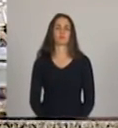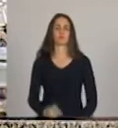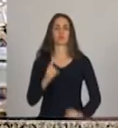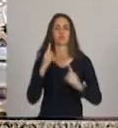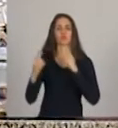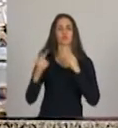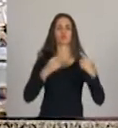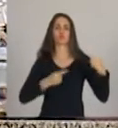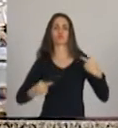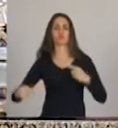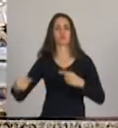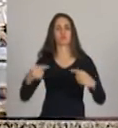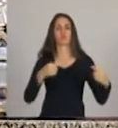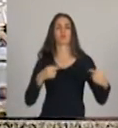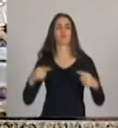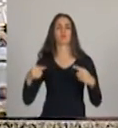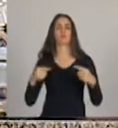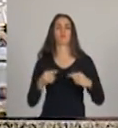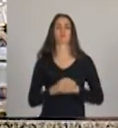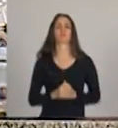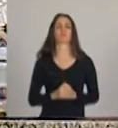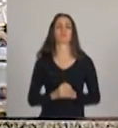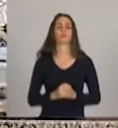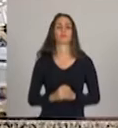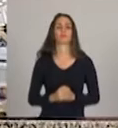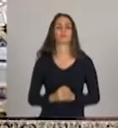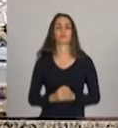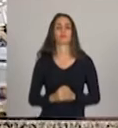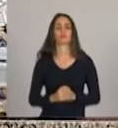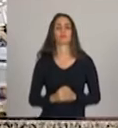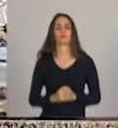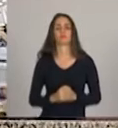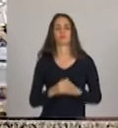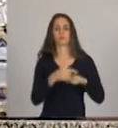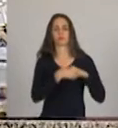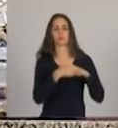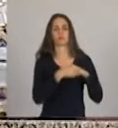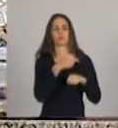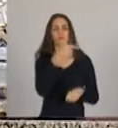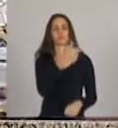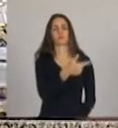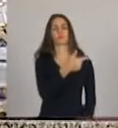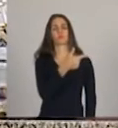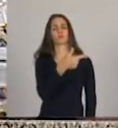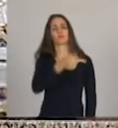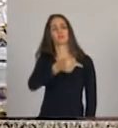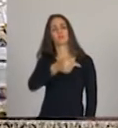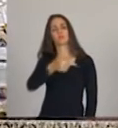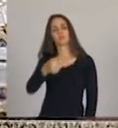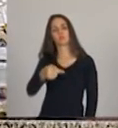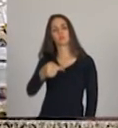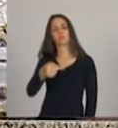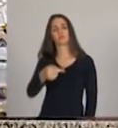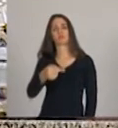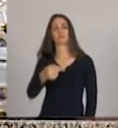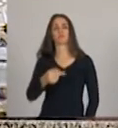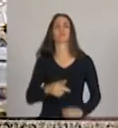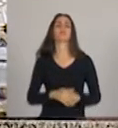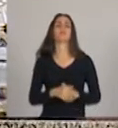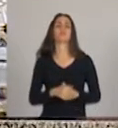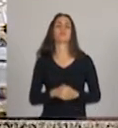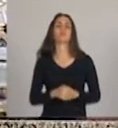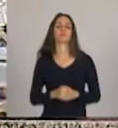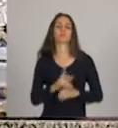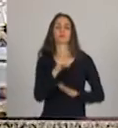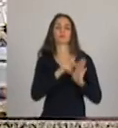Discussão, se houver recurso, na forma do artigo 277, parágrafo 2º e 5º do Regimento Interno,